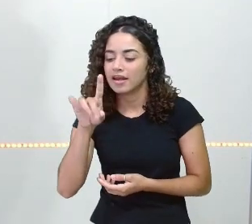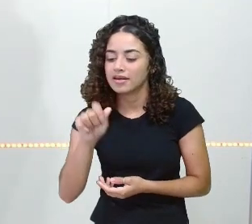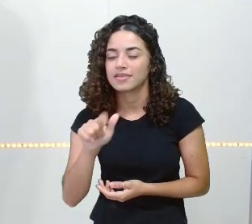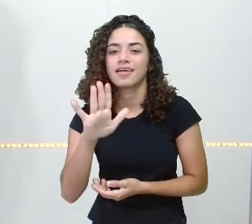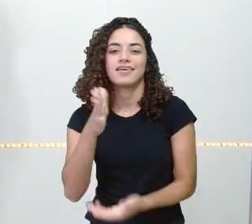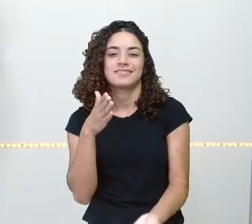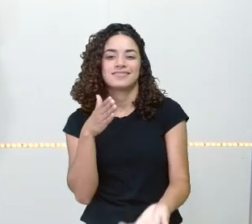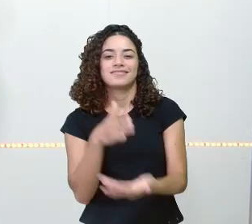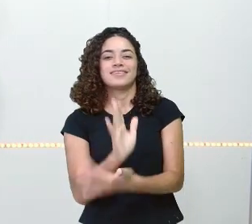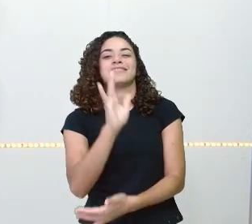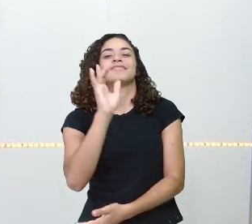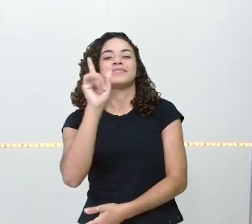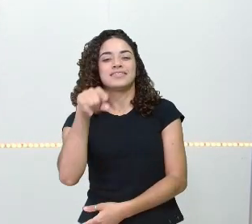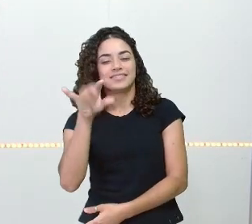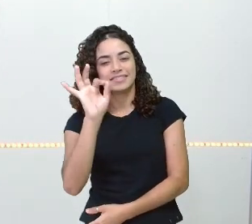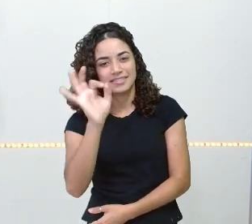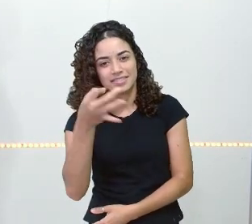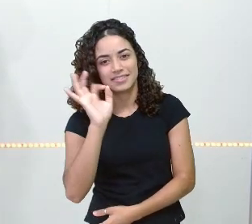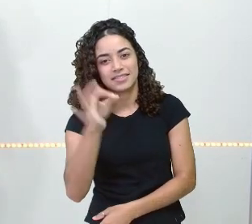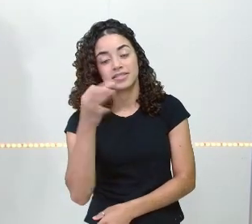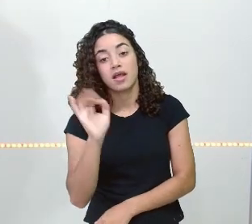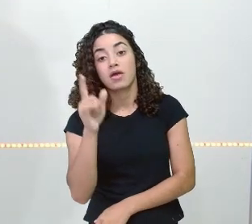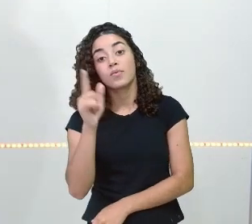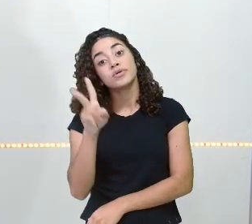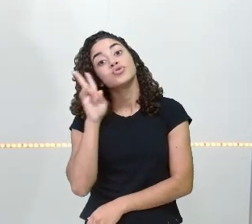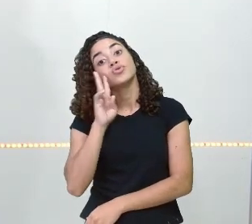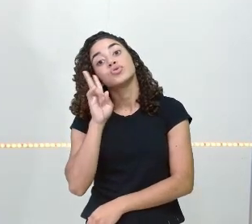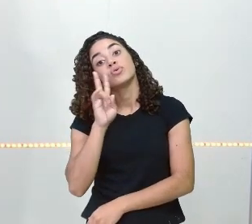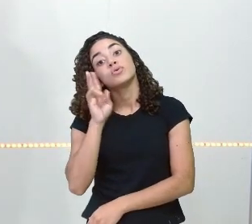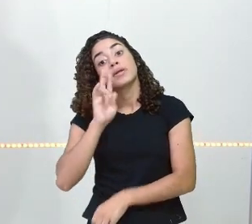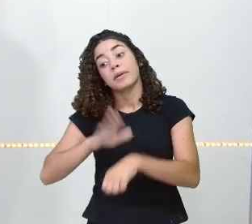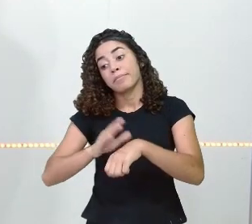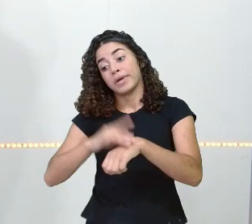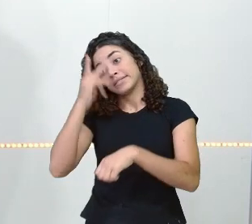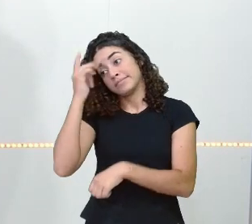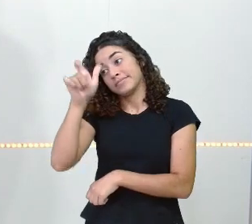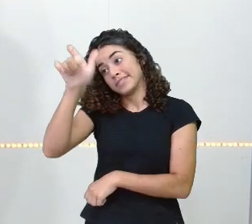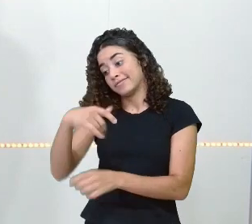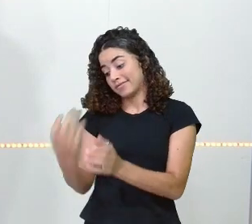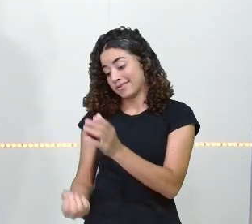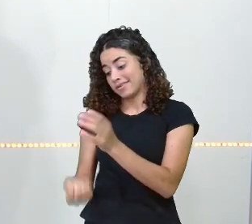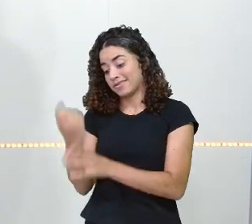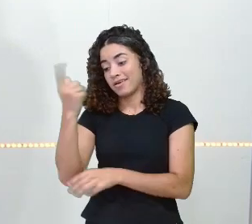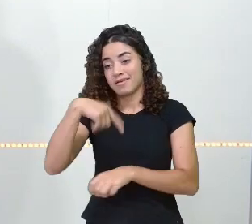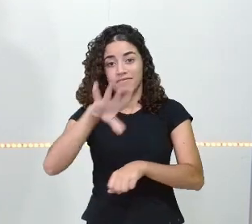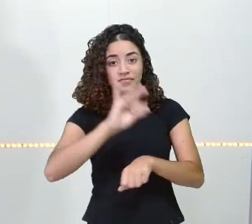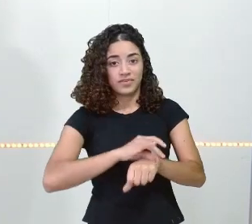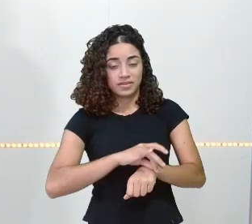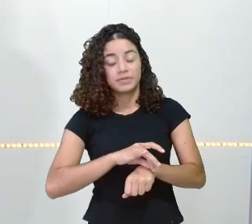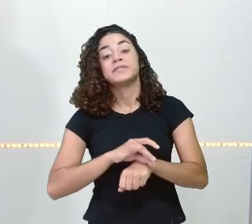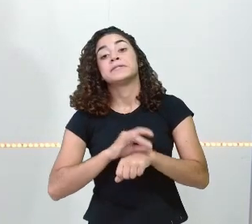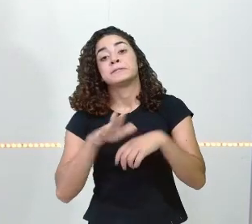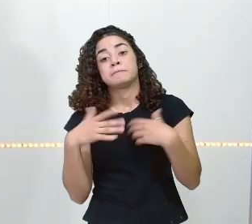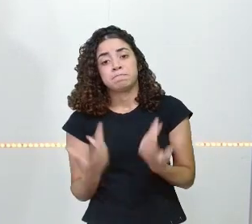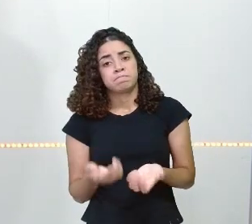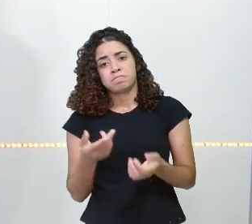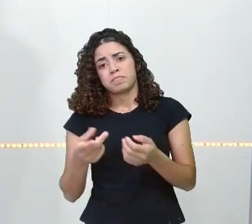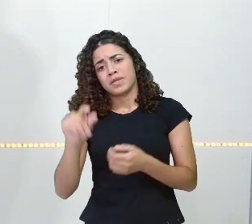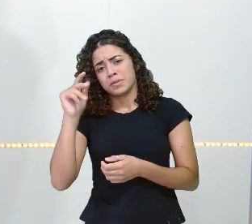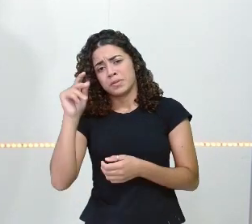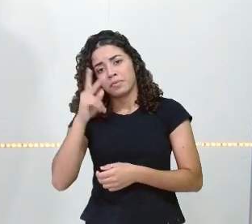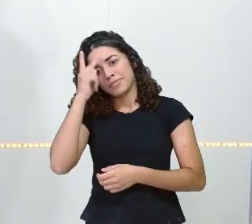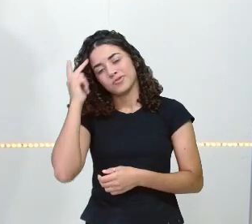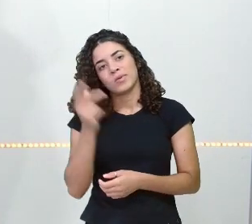professora Keise. Isso é uma lenda, não é? É uma história criada, é uma fantasia. Antigamente as pessoas não